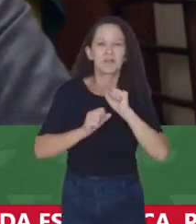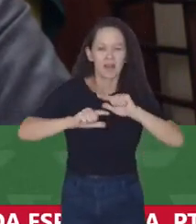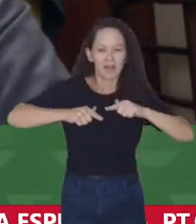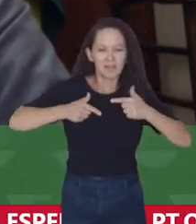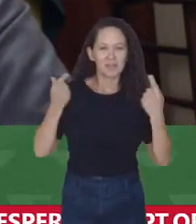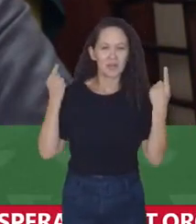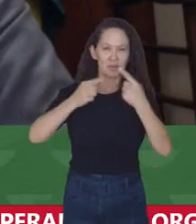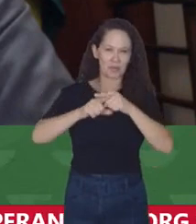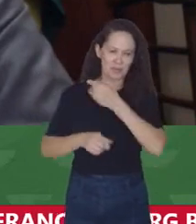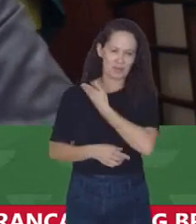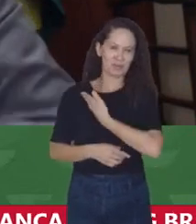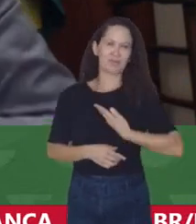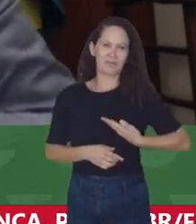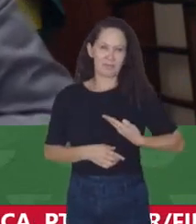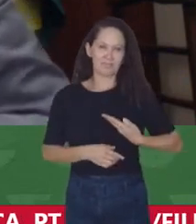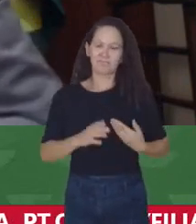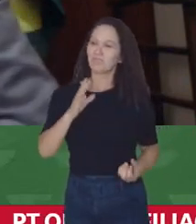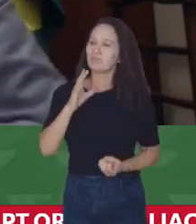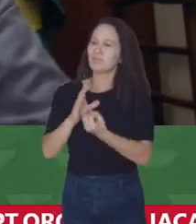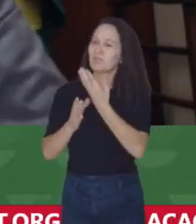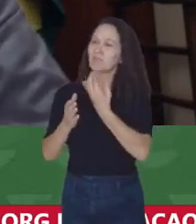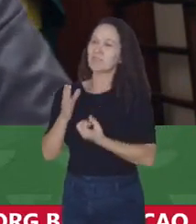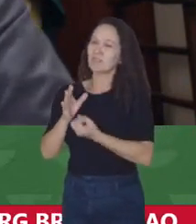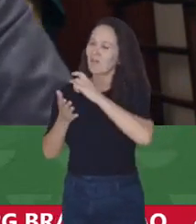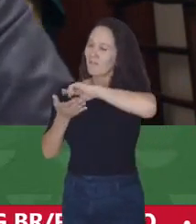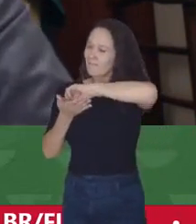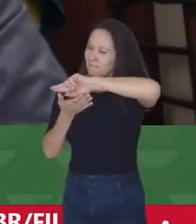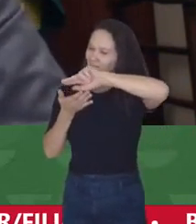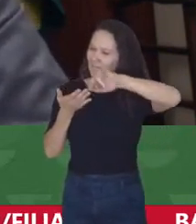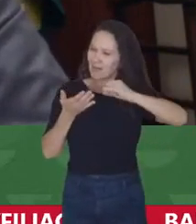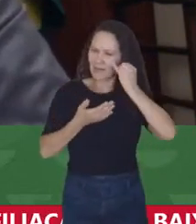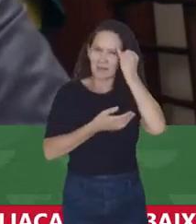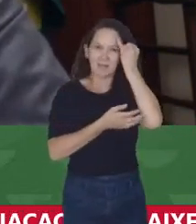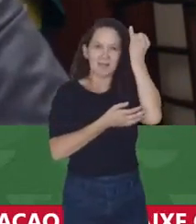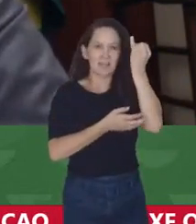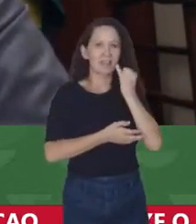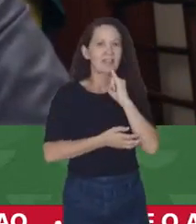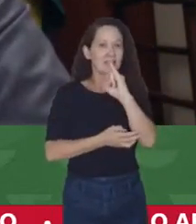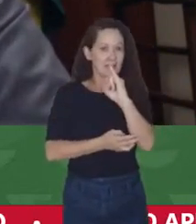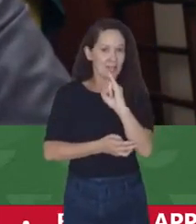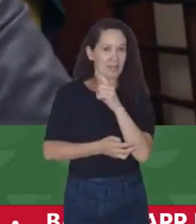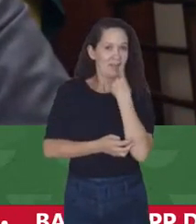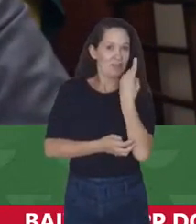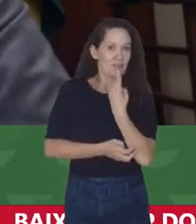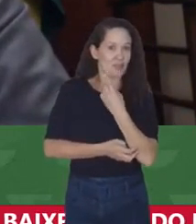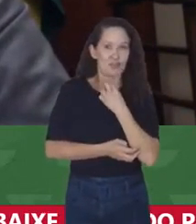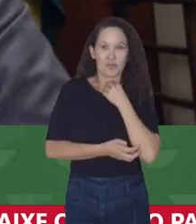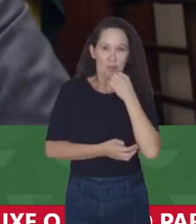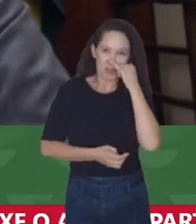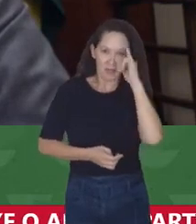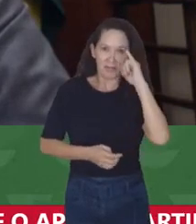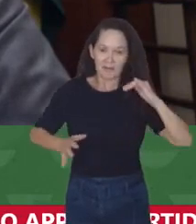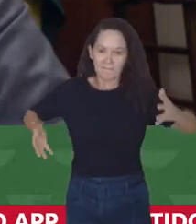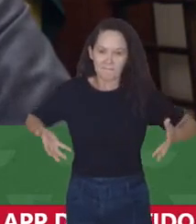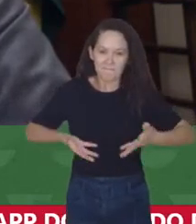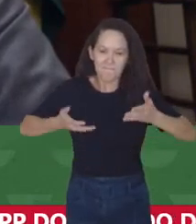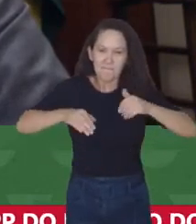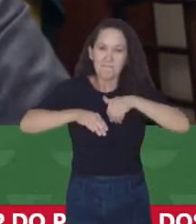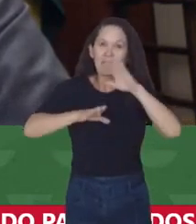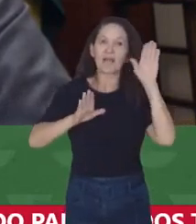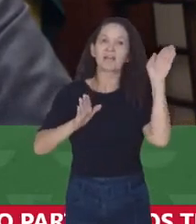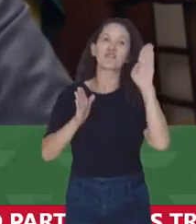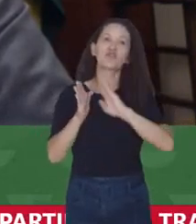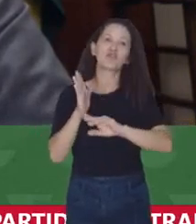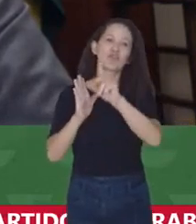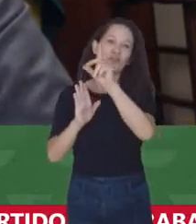esse governo. Ele produziu várias iniciativas que, se não forem impedidas, promove mais